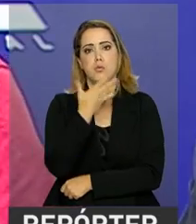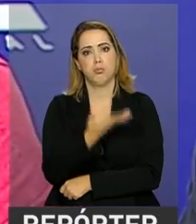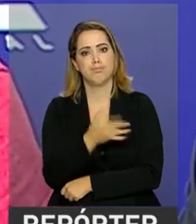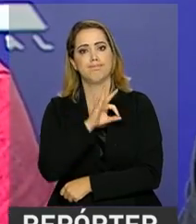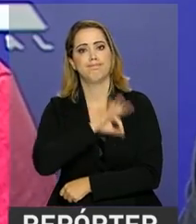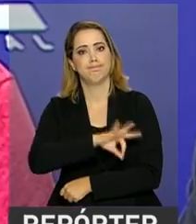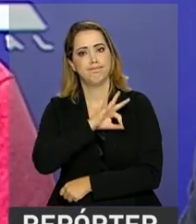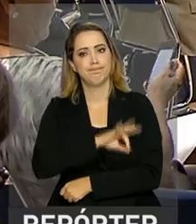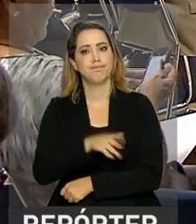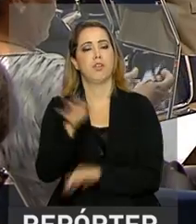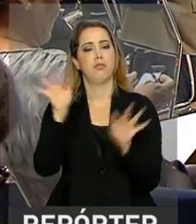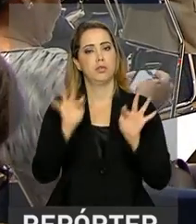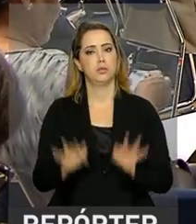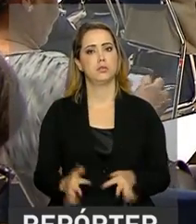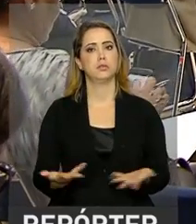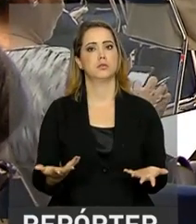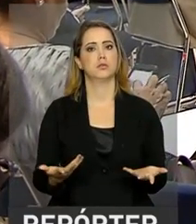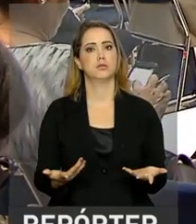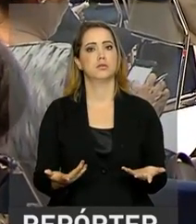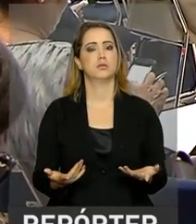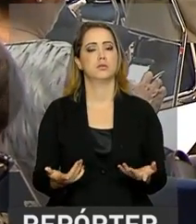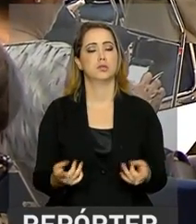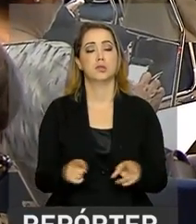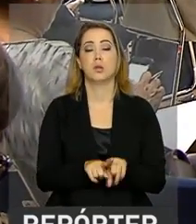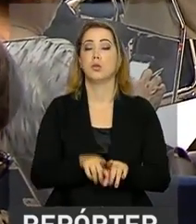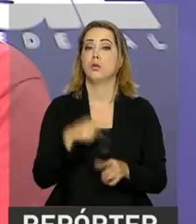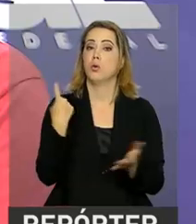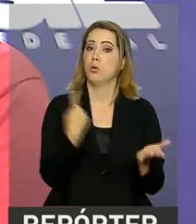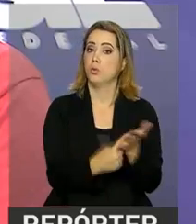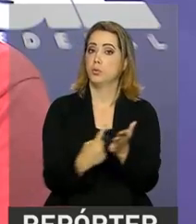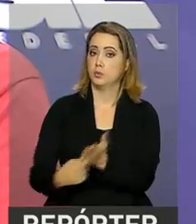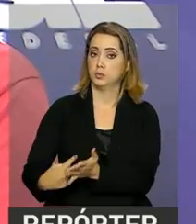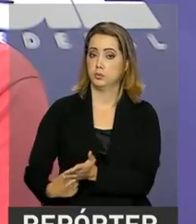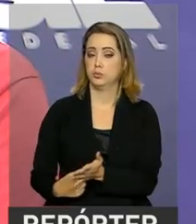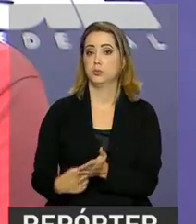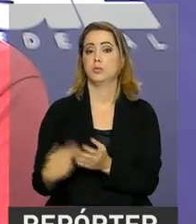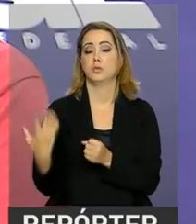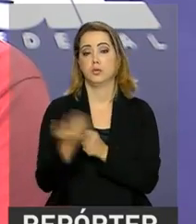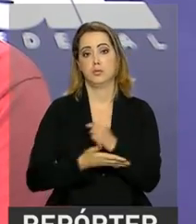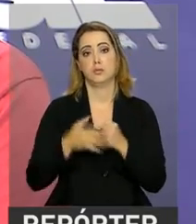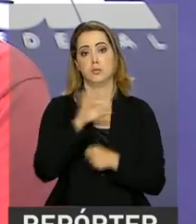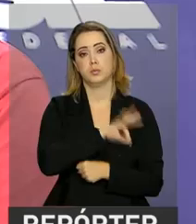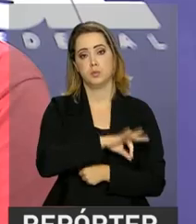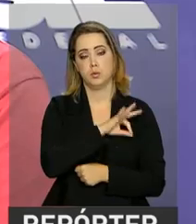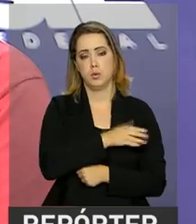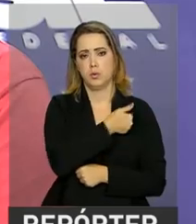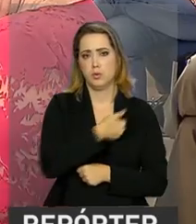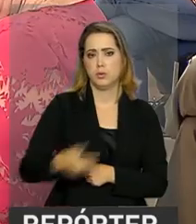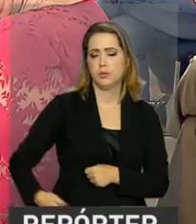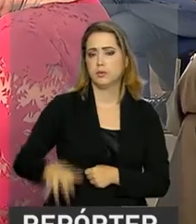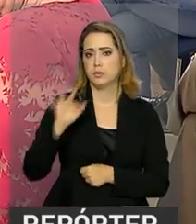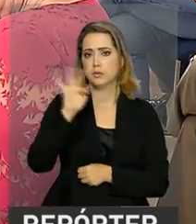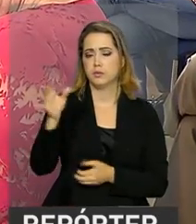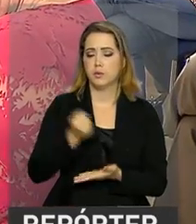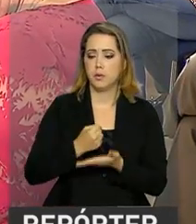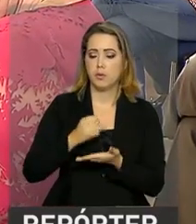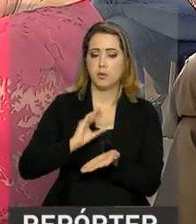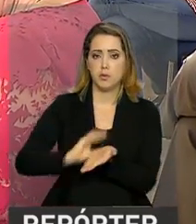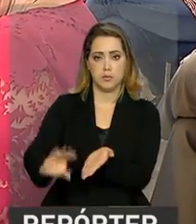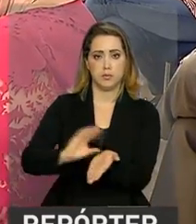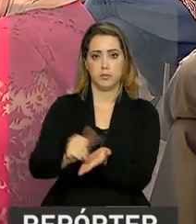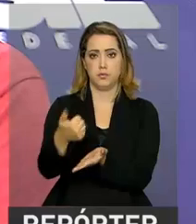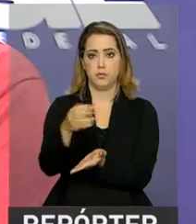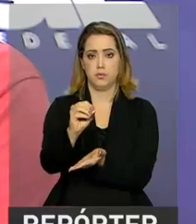remunerados e motivados. Para contribuir com o cumprimento do piso, o governo federal repassa 10% do Fundeb para estados